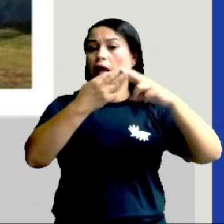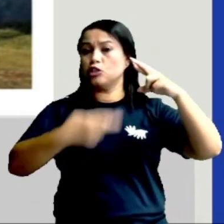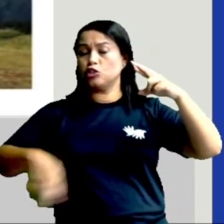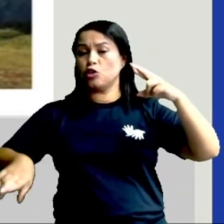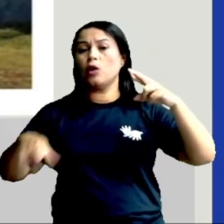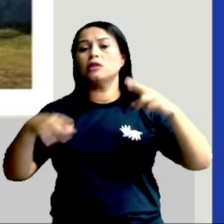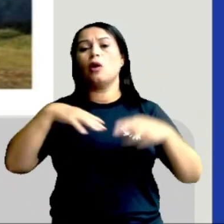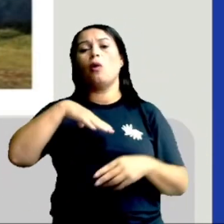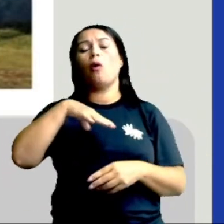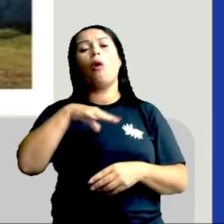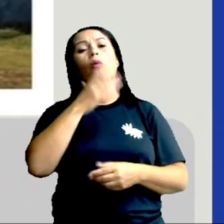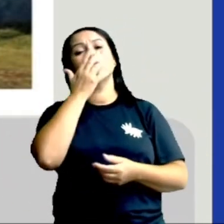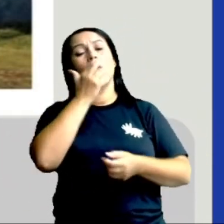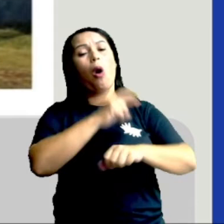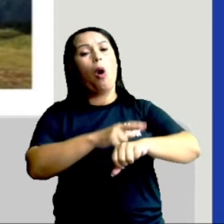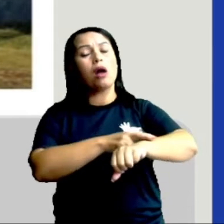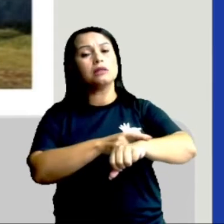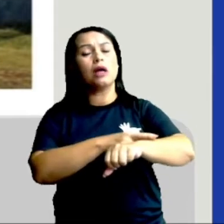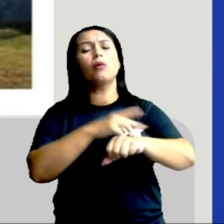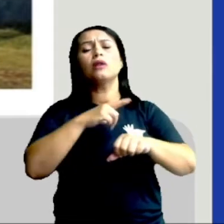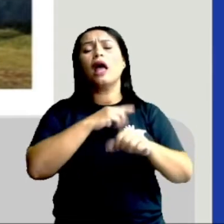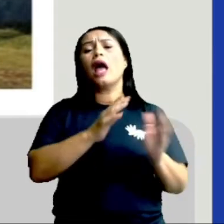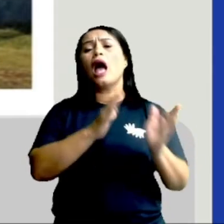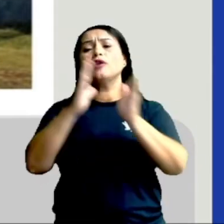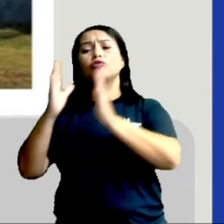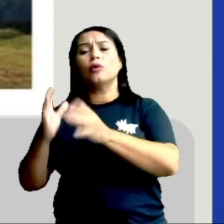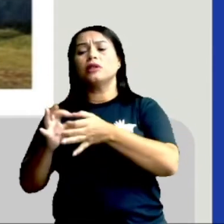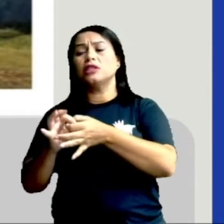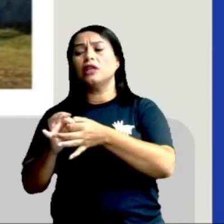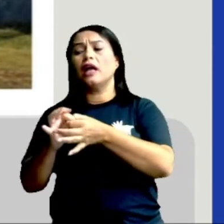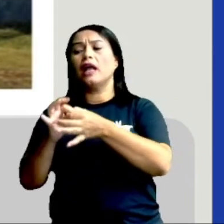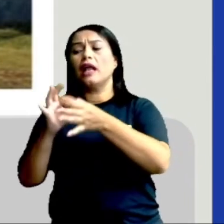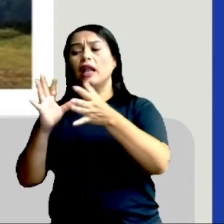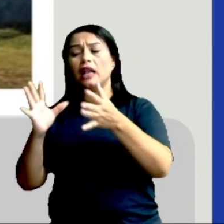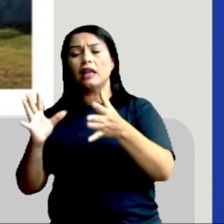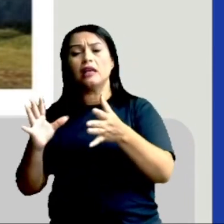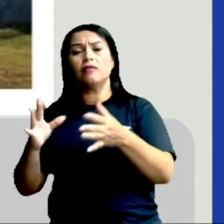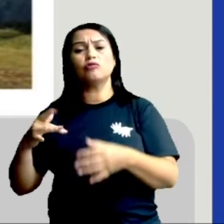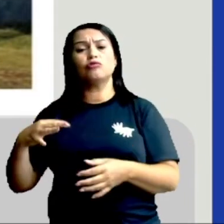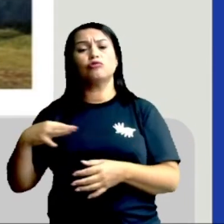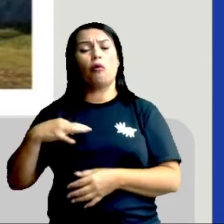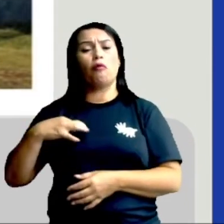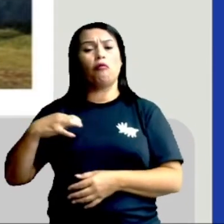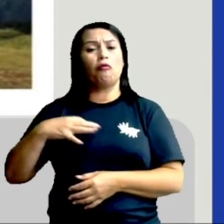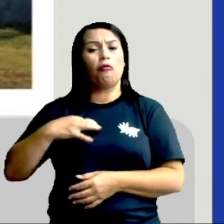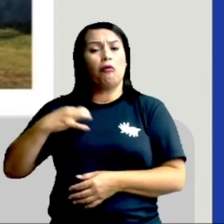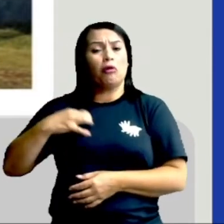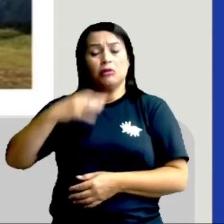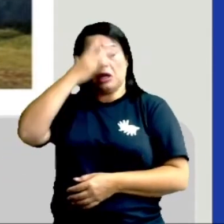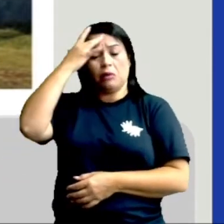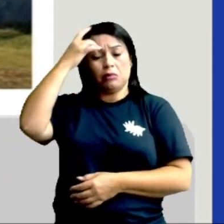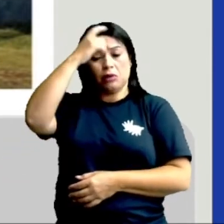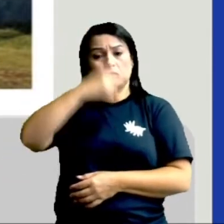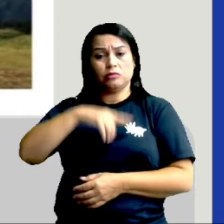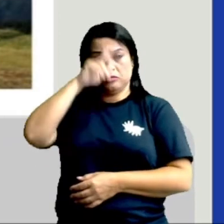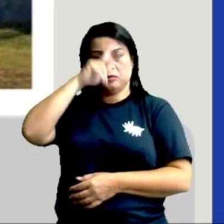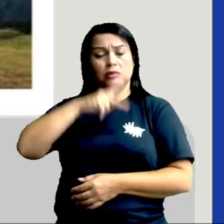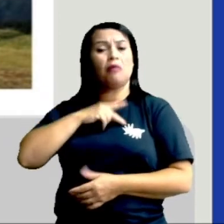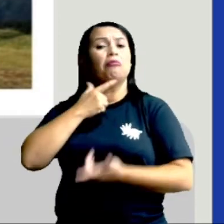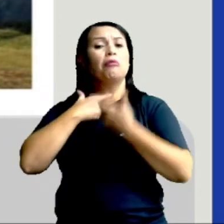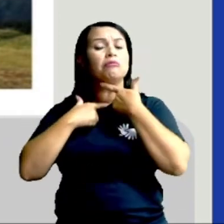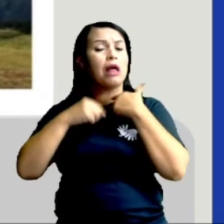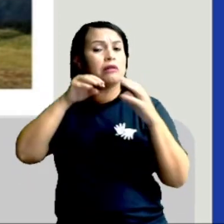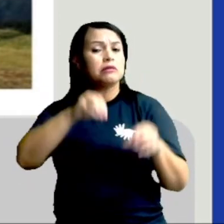Tá? E temos as livres ou voluntárias, quando a opção depende exclusivamente da vontade da pessoa. A pessoa